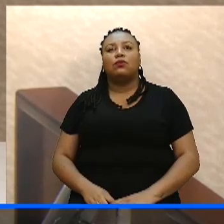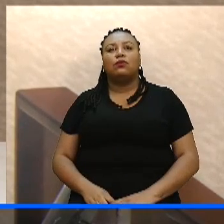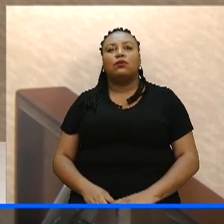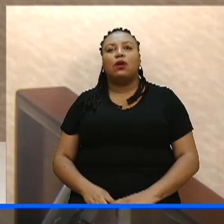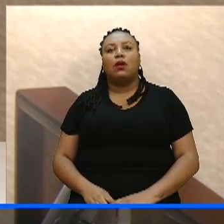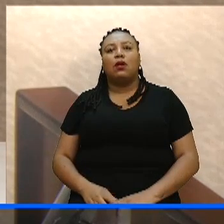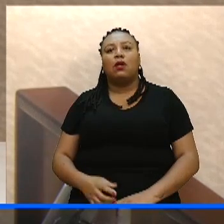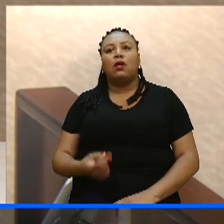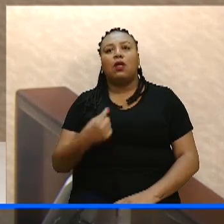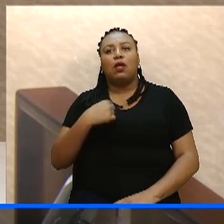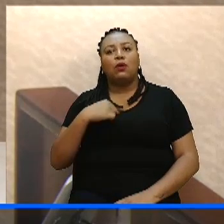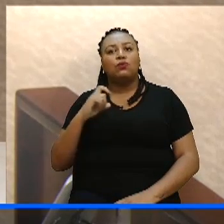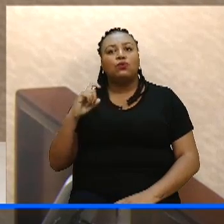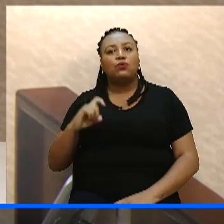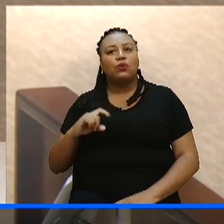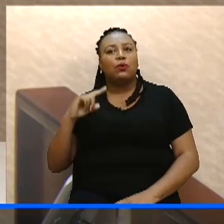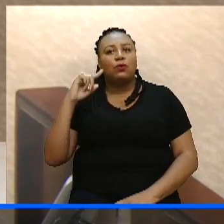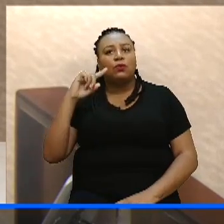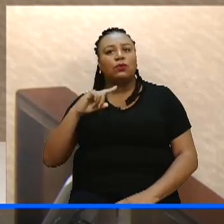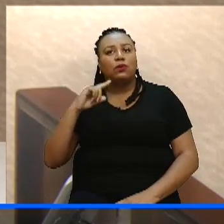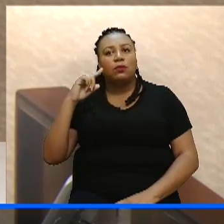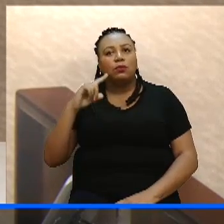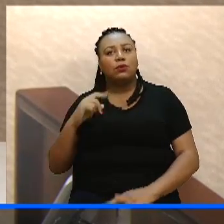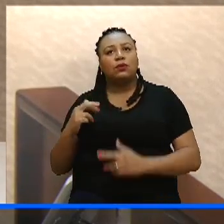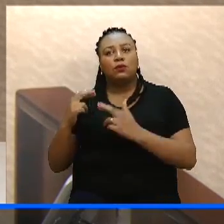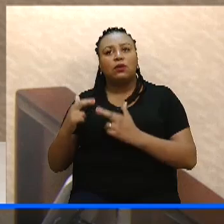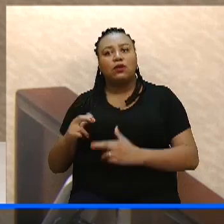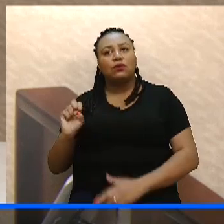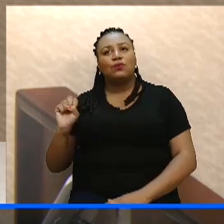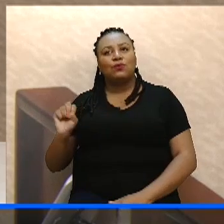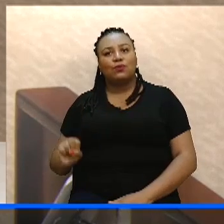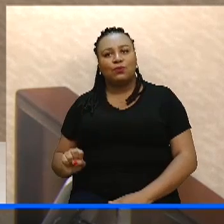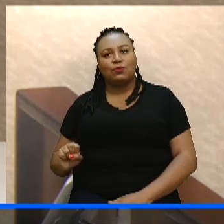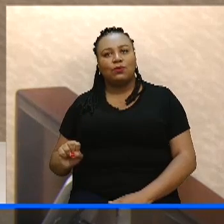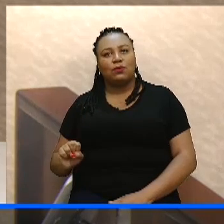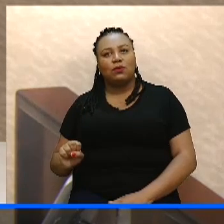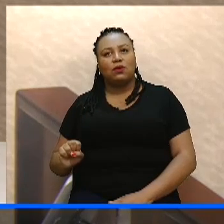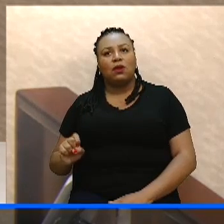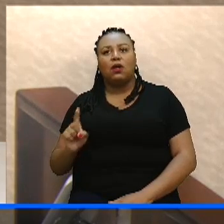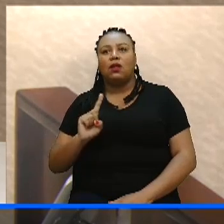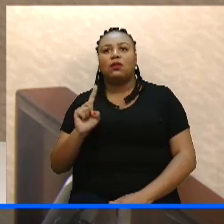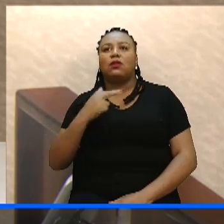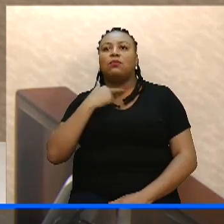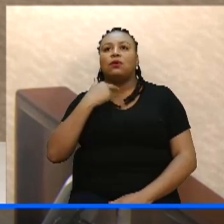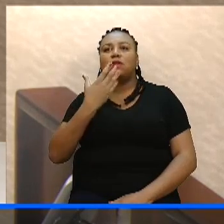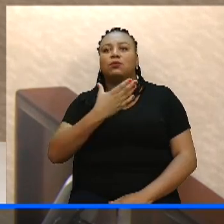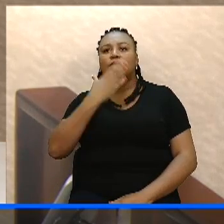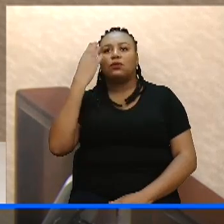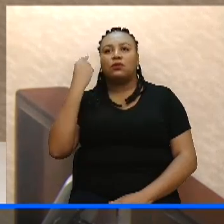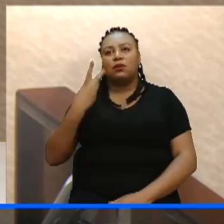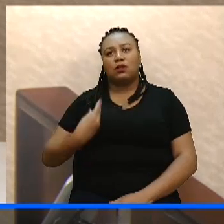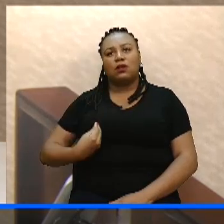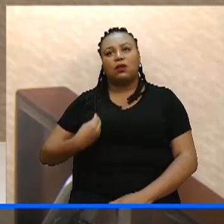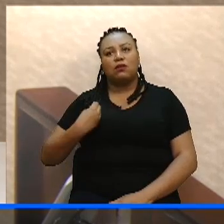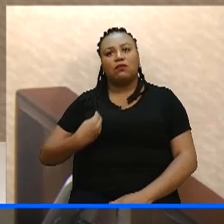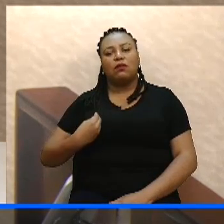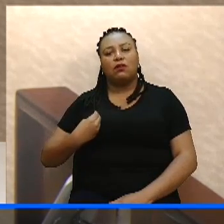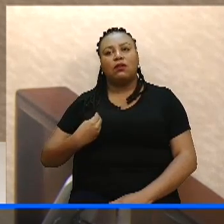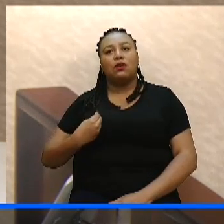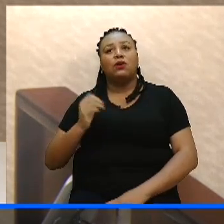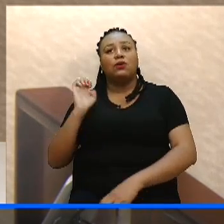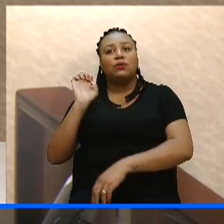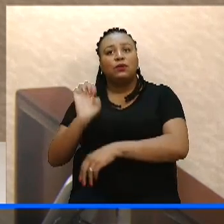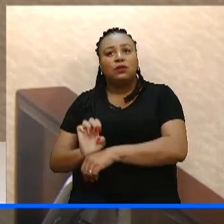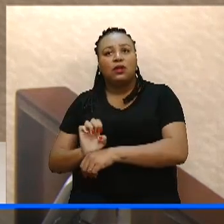eu sou um deputado da zona sul sem esquecer é lógico que vivemos no estado do rio grande